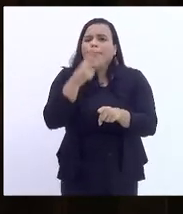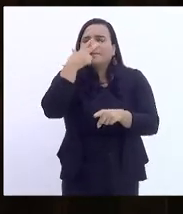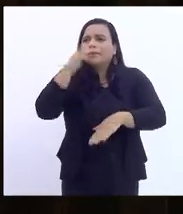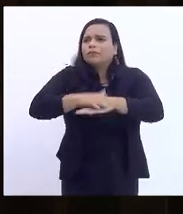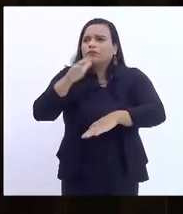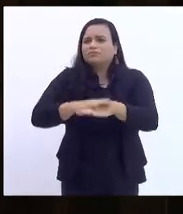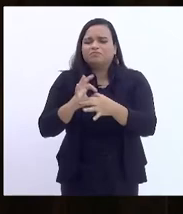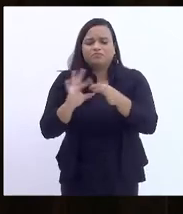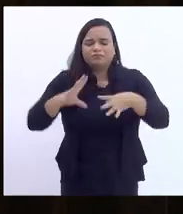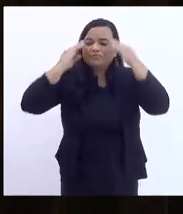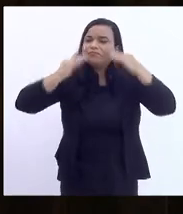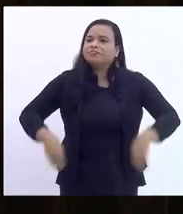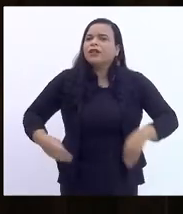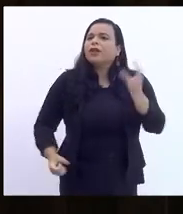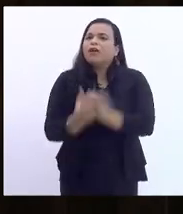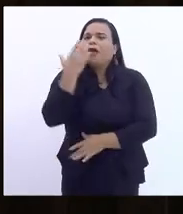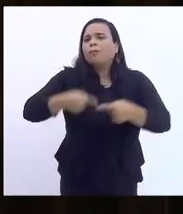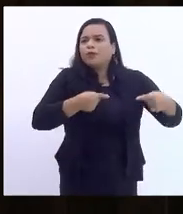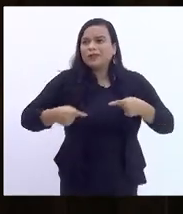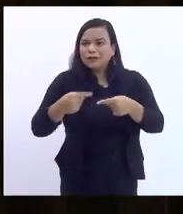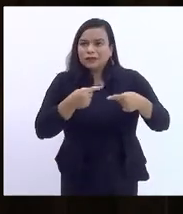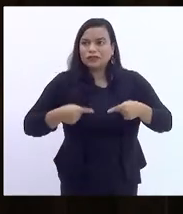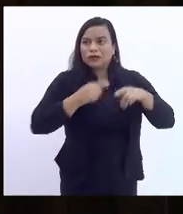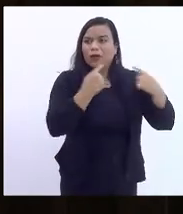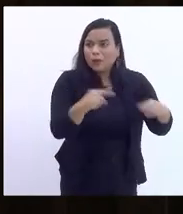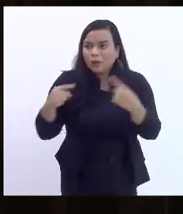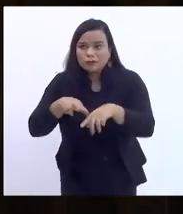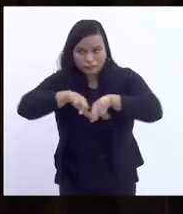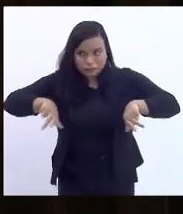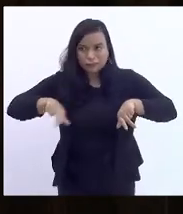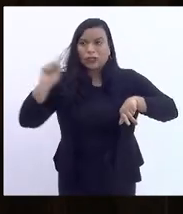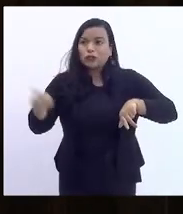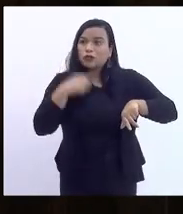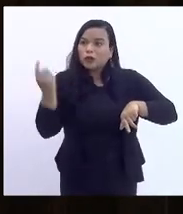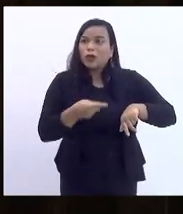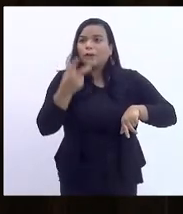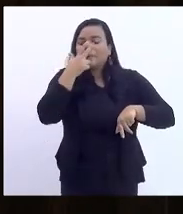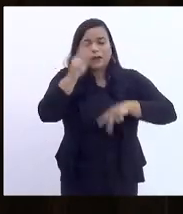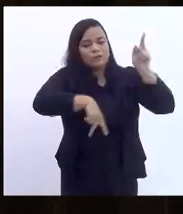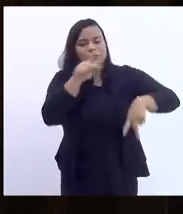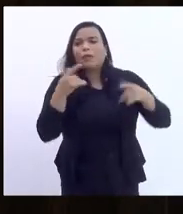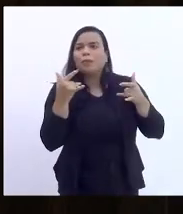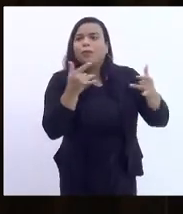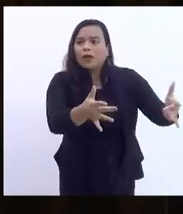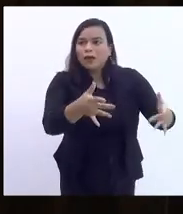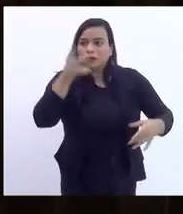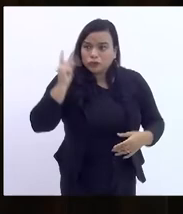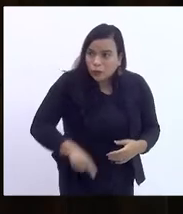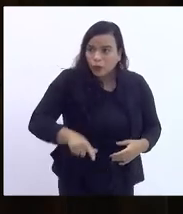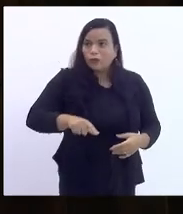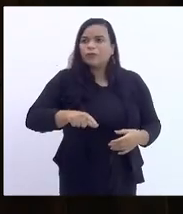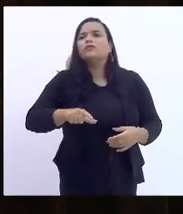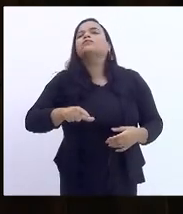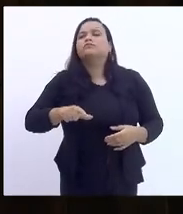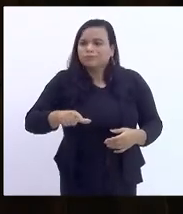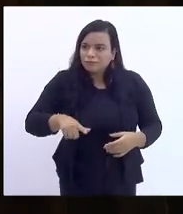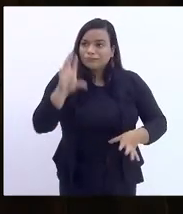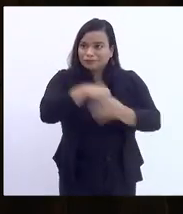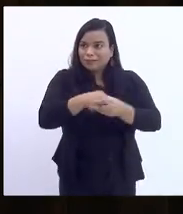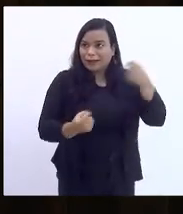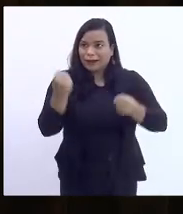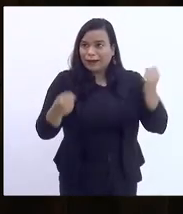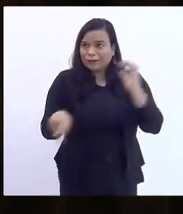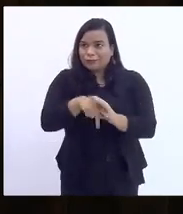hoje nós temos esses dados e hoje a nossa população está jogada de novo né Nós temos aulas nos campeões que são